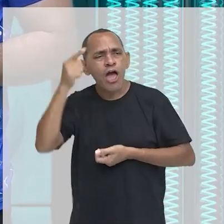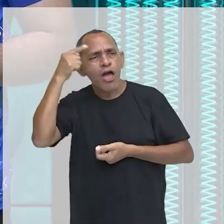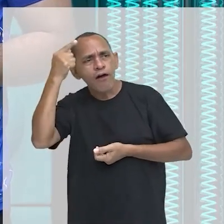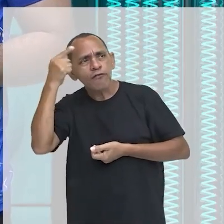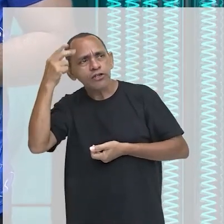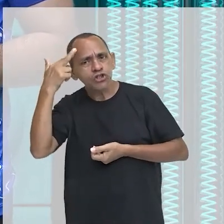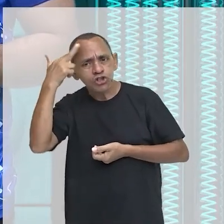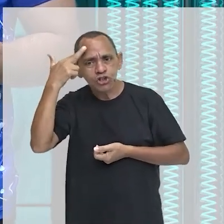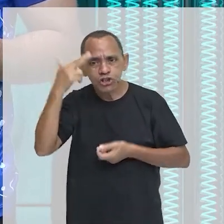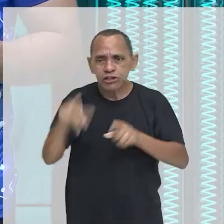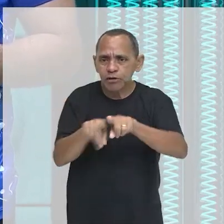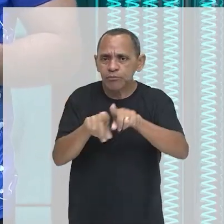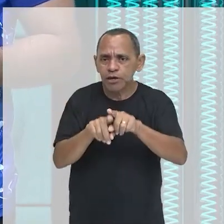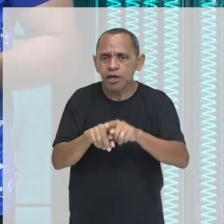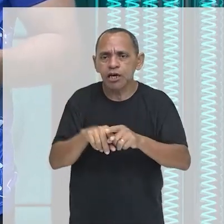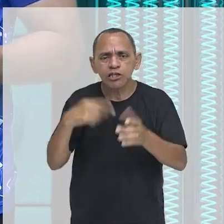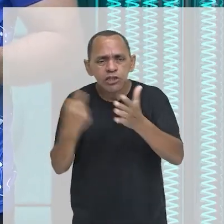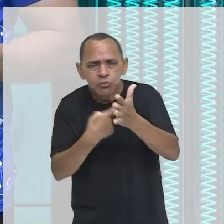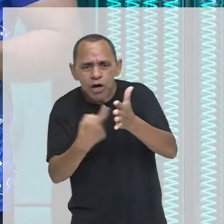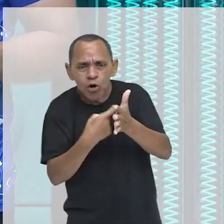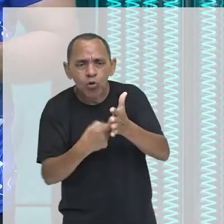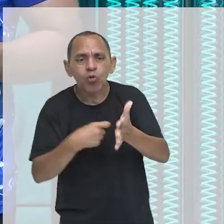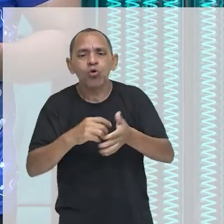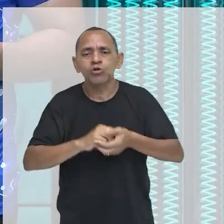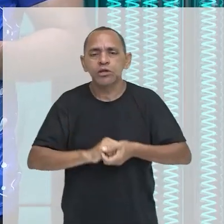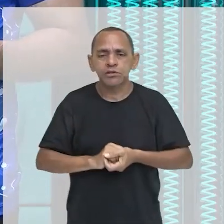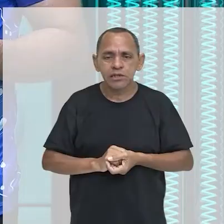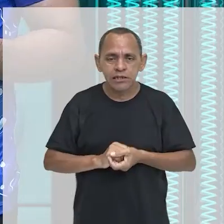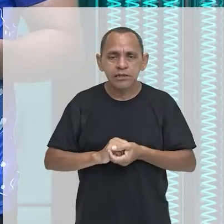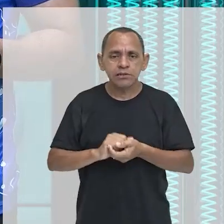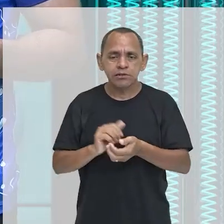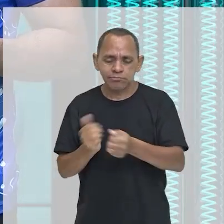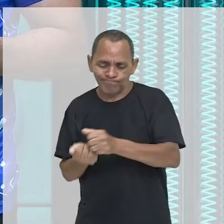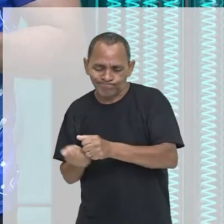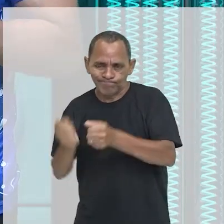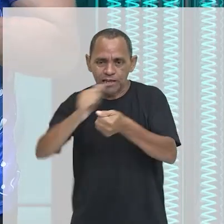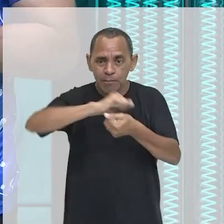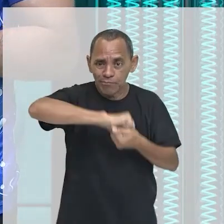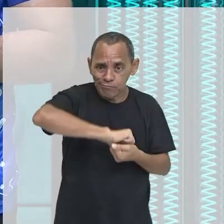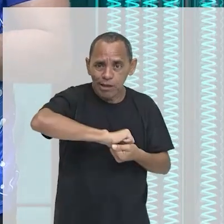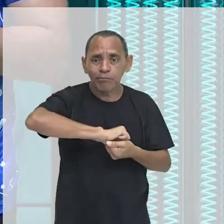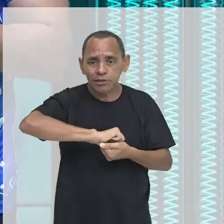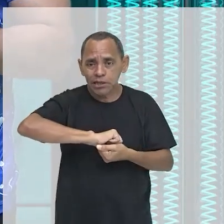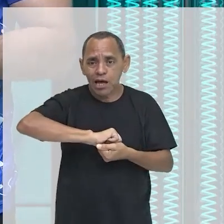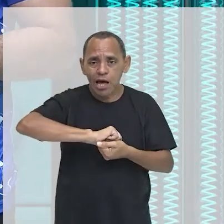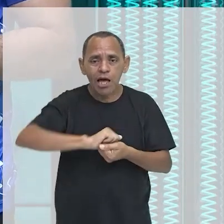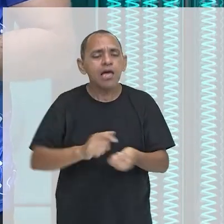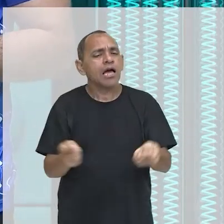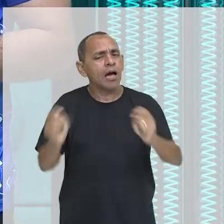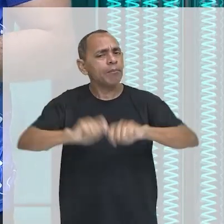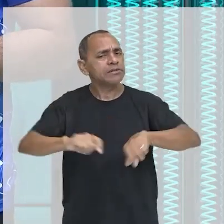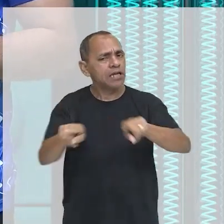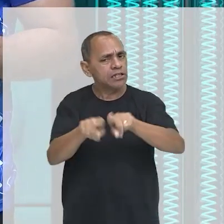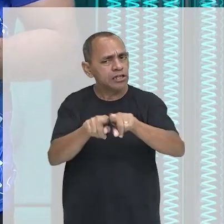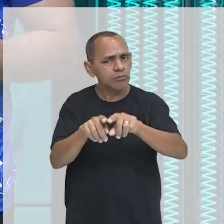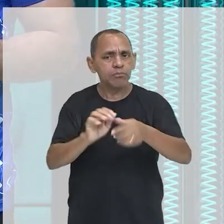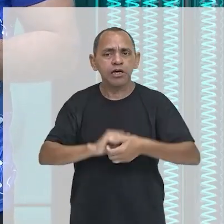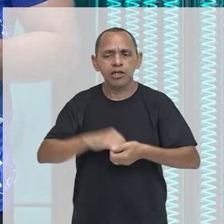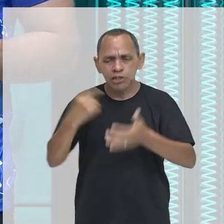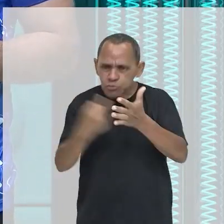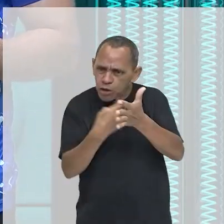pode tornar o seu trabalho muito melhor. Tá? Então, refute possible objections. Todas